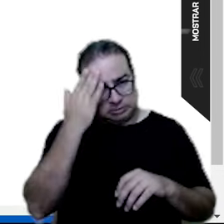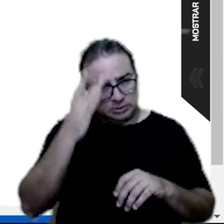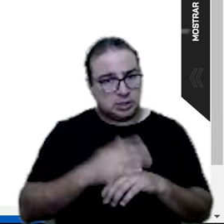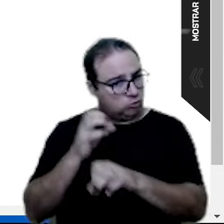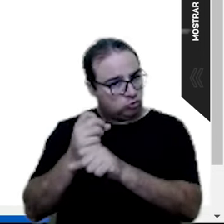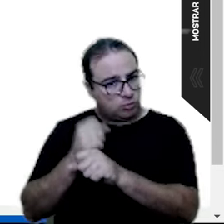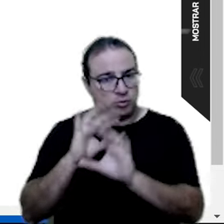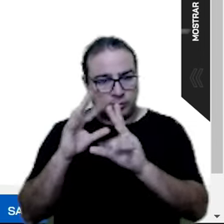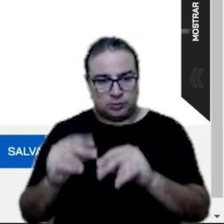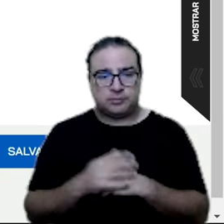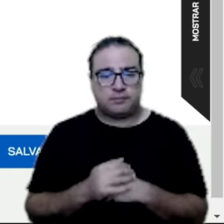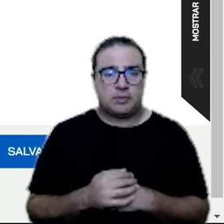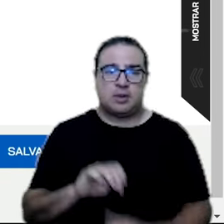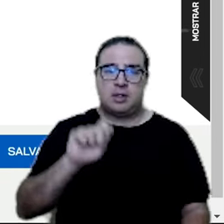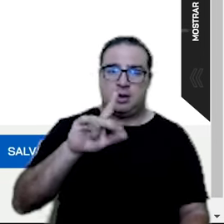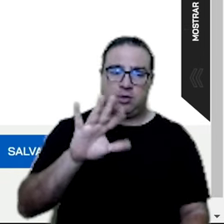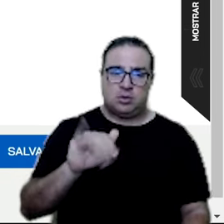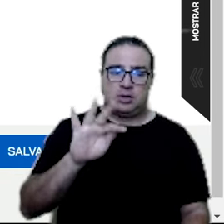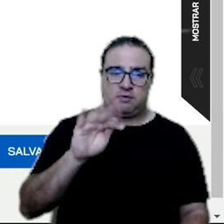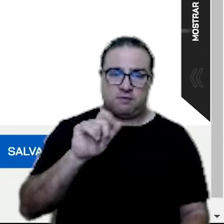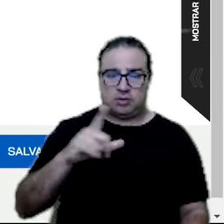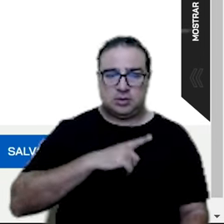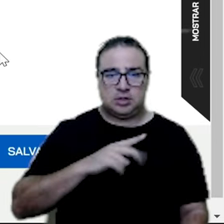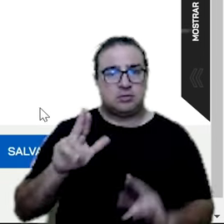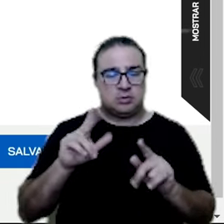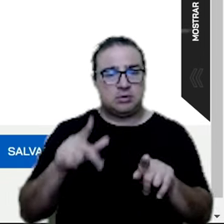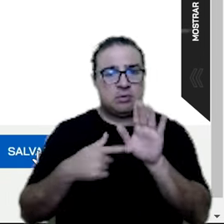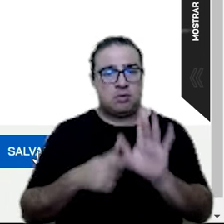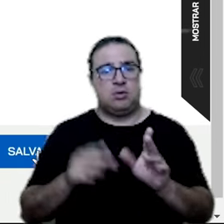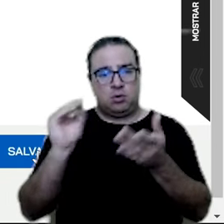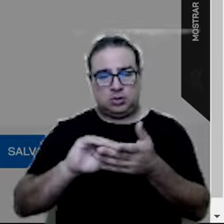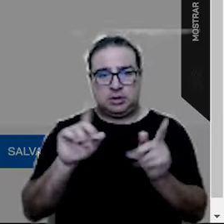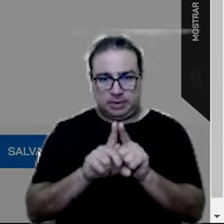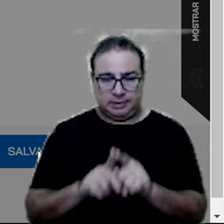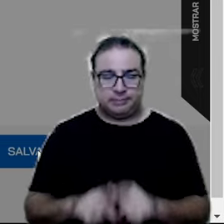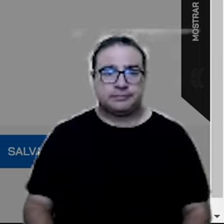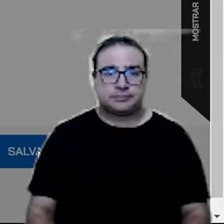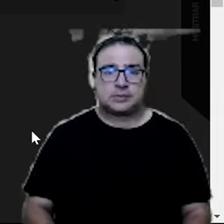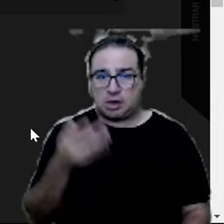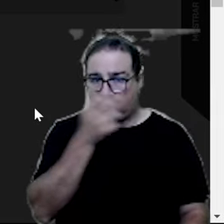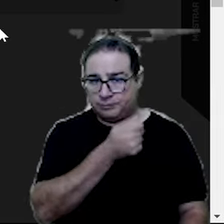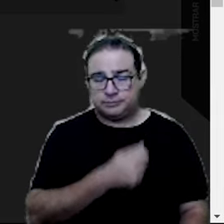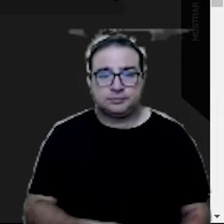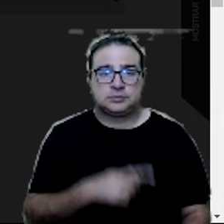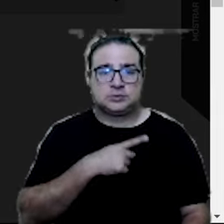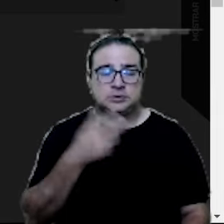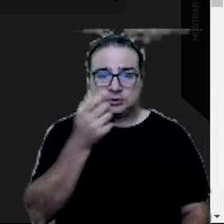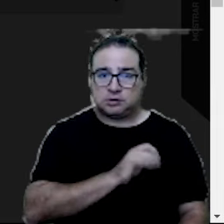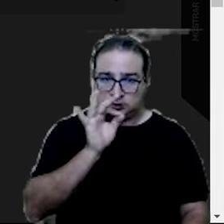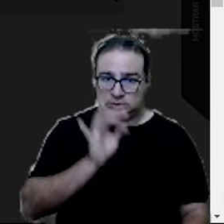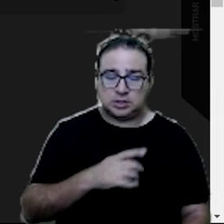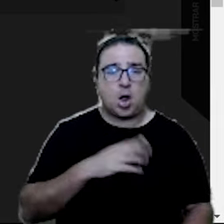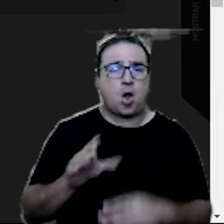é contador alíquota de F se tiver uma diferença alíquota você coloca aqui salvei salvo